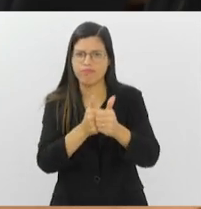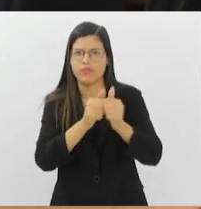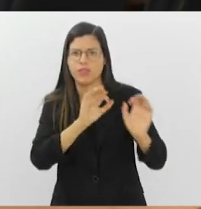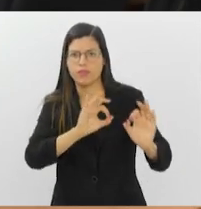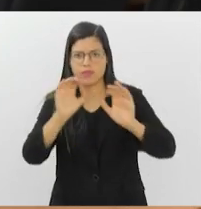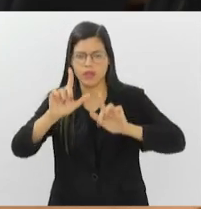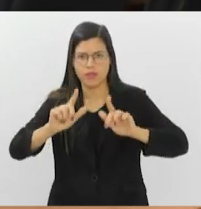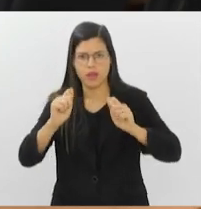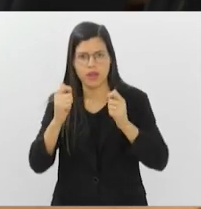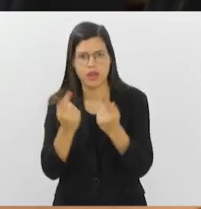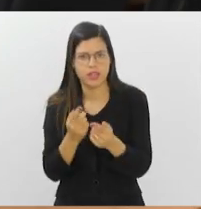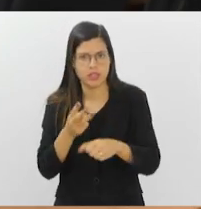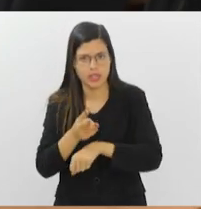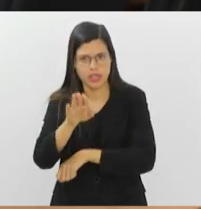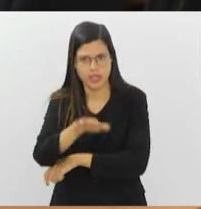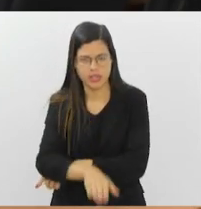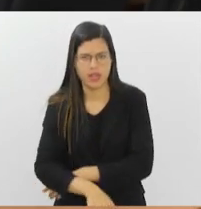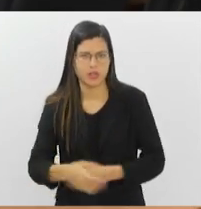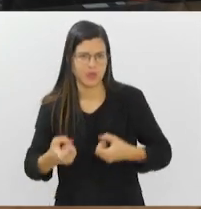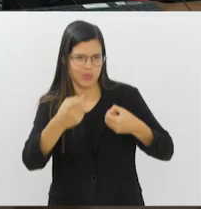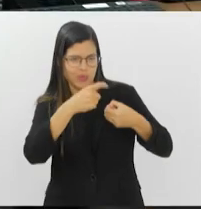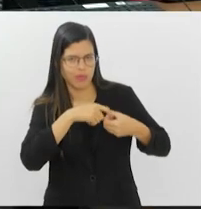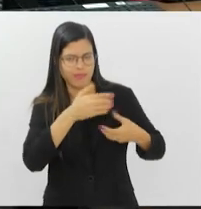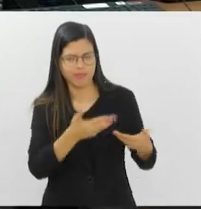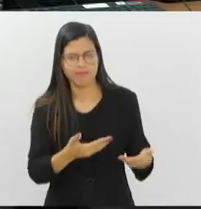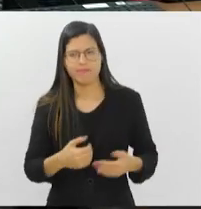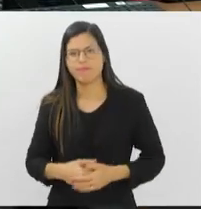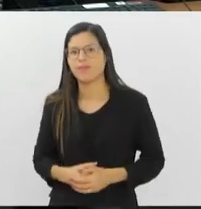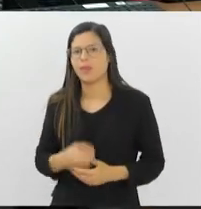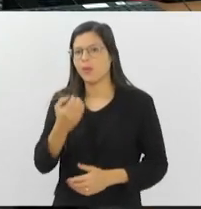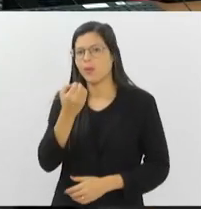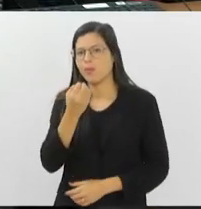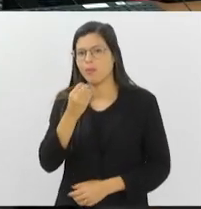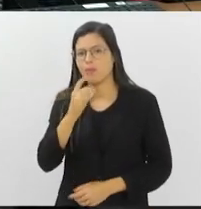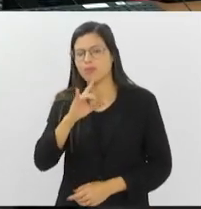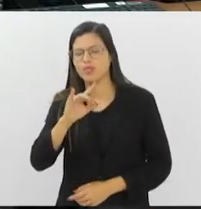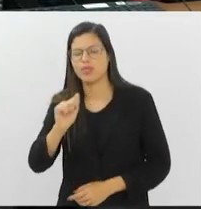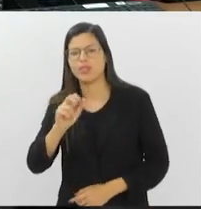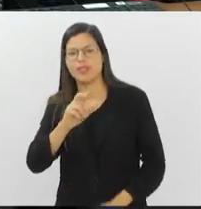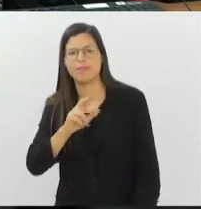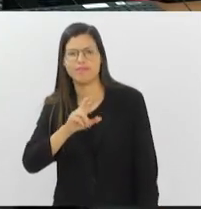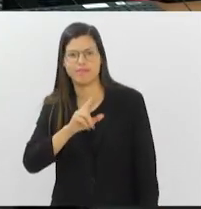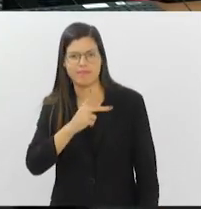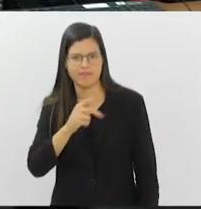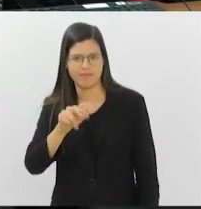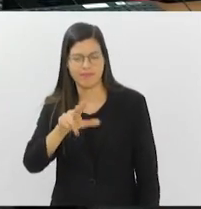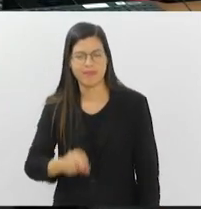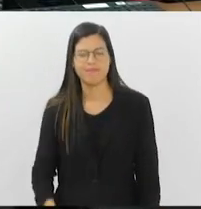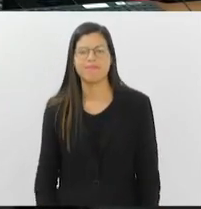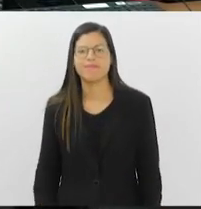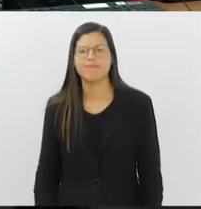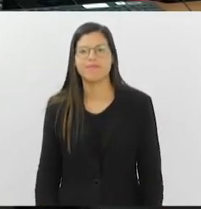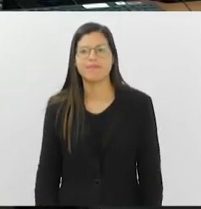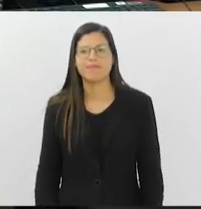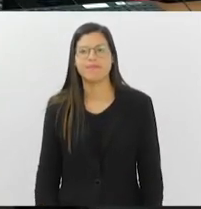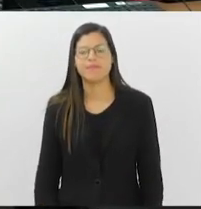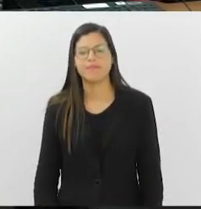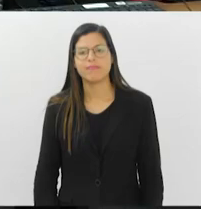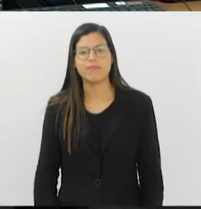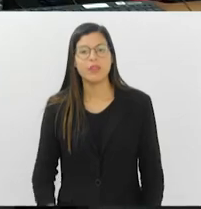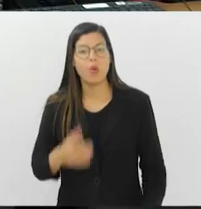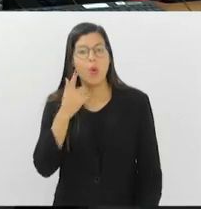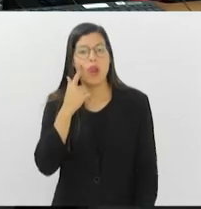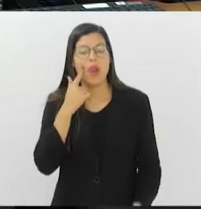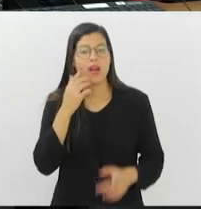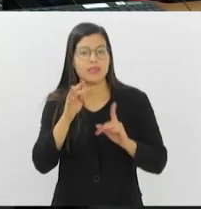de 3 da tarde vente volto com você no estúdio Valeu PV um bom dia para você antes de encerrar vamos dar uma olhada no